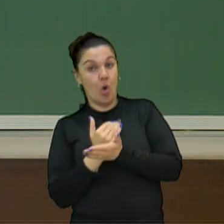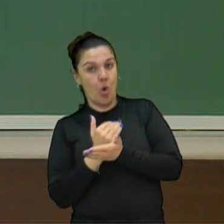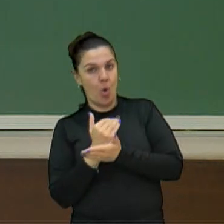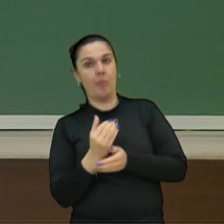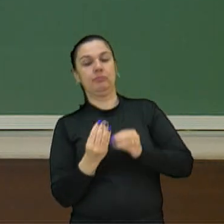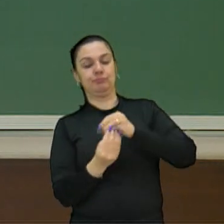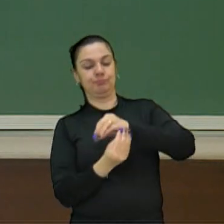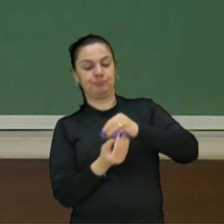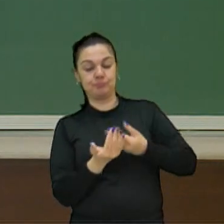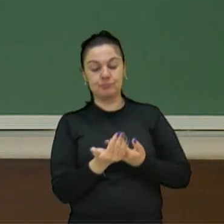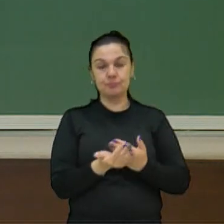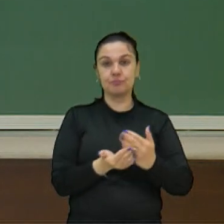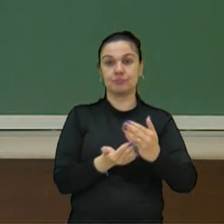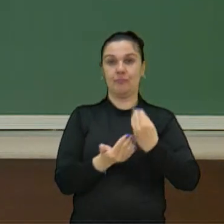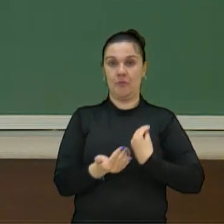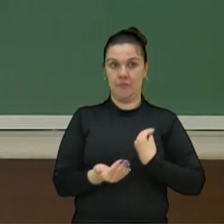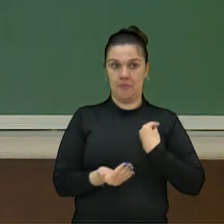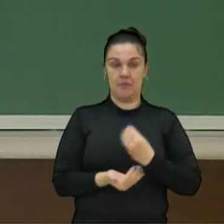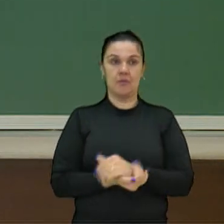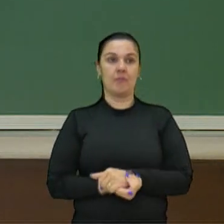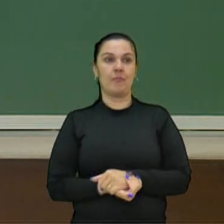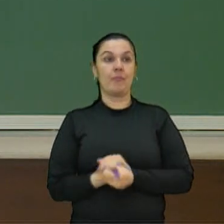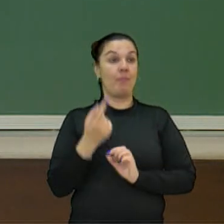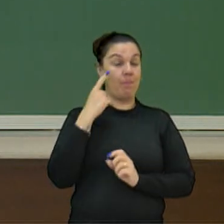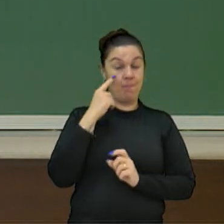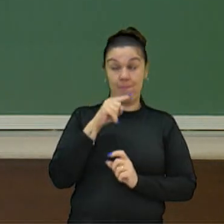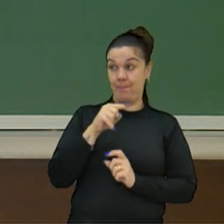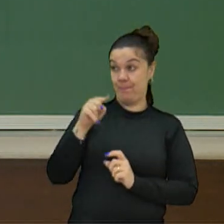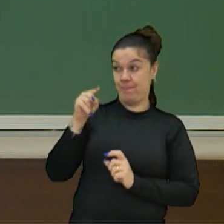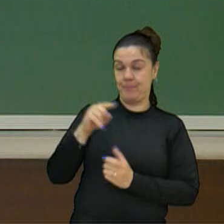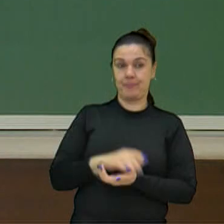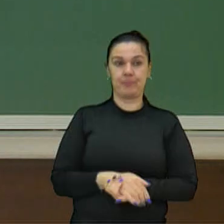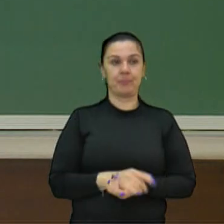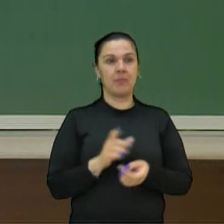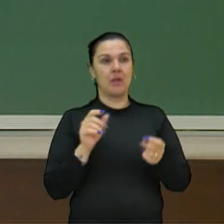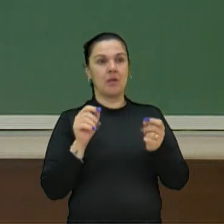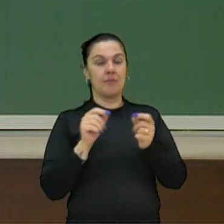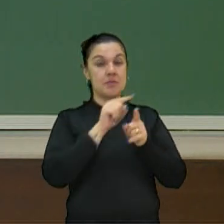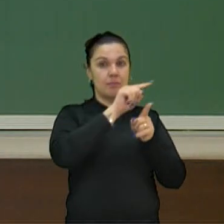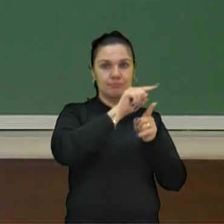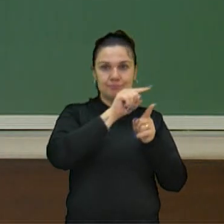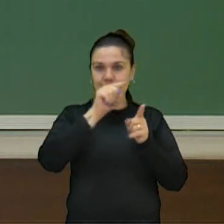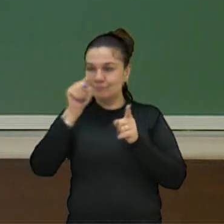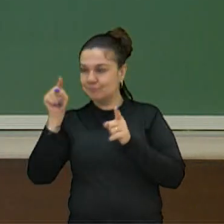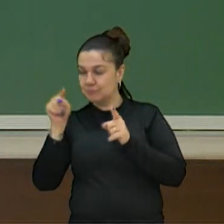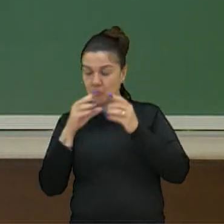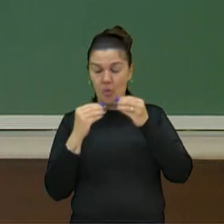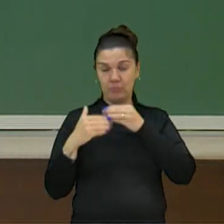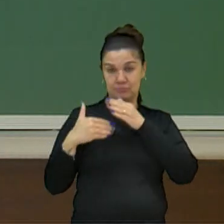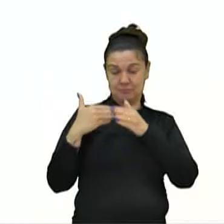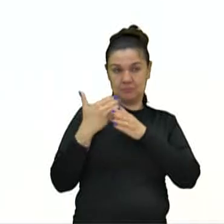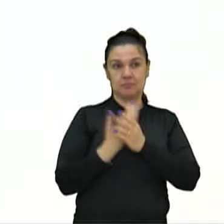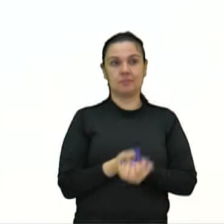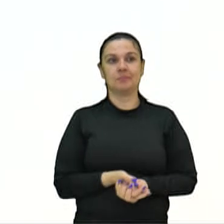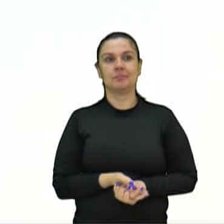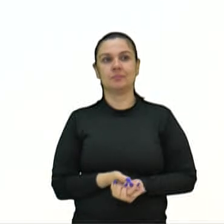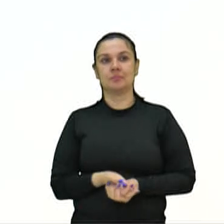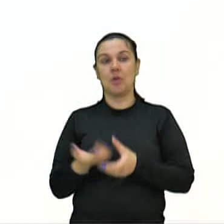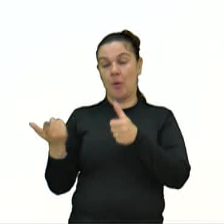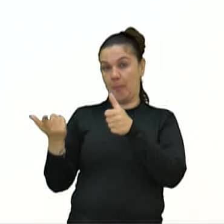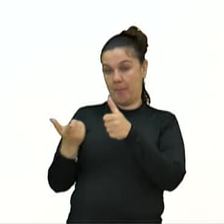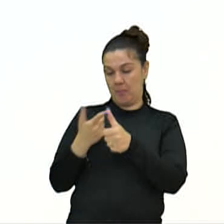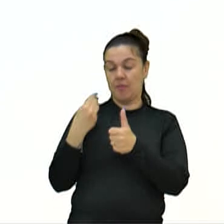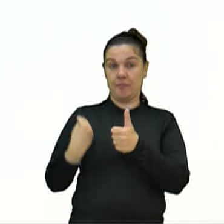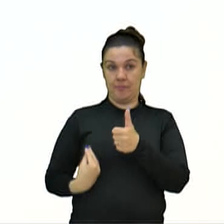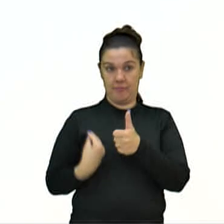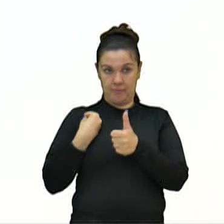deu origem ao primeiro ser vivo. Então, olha só, por essa teoria, a gente vai seguir alguns passos do que aconteceu naquela época. Surgiu o primeiro